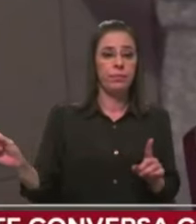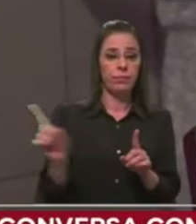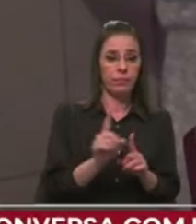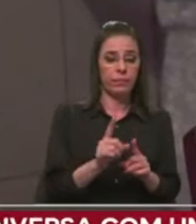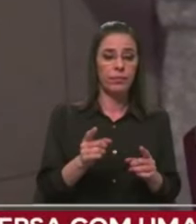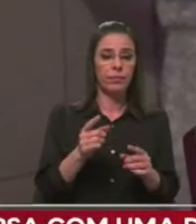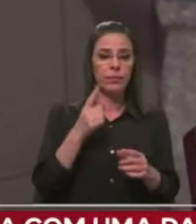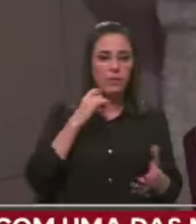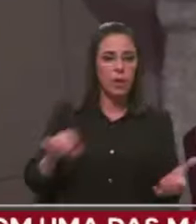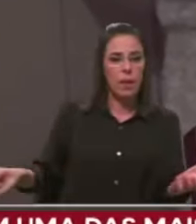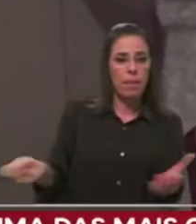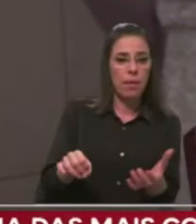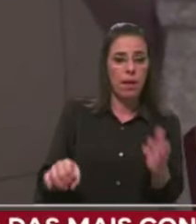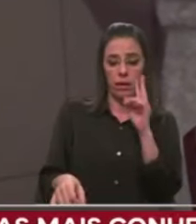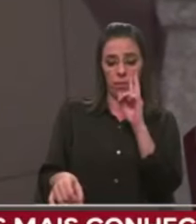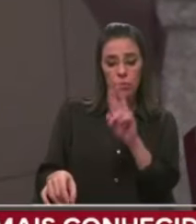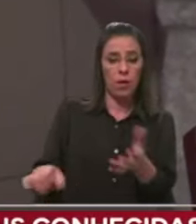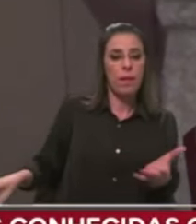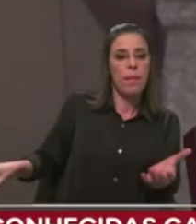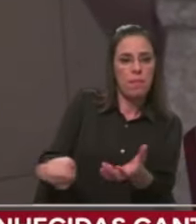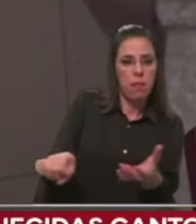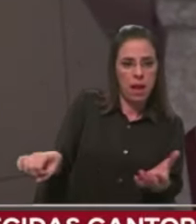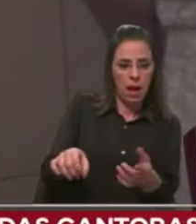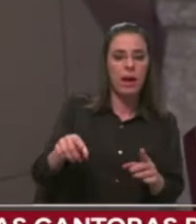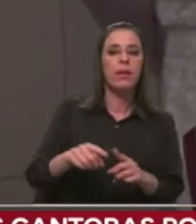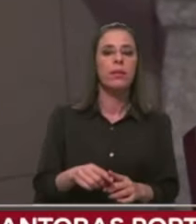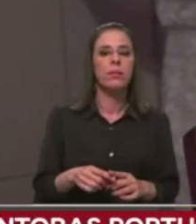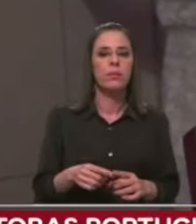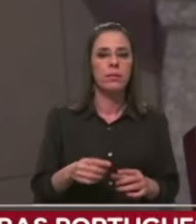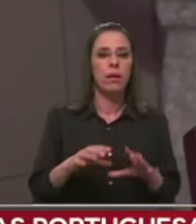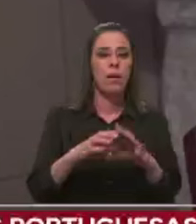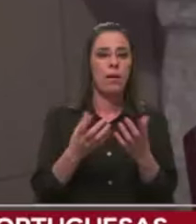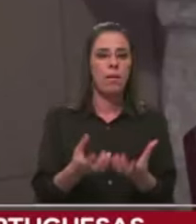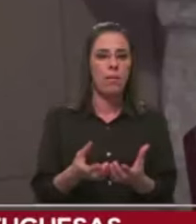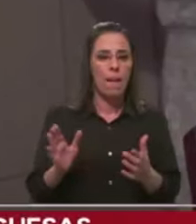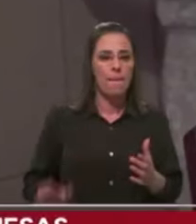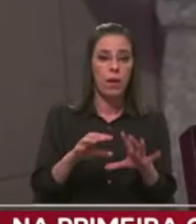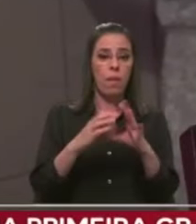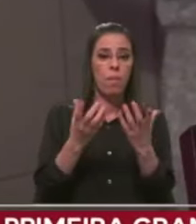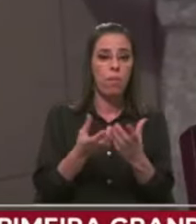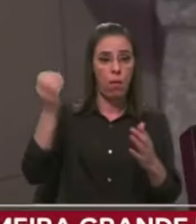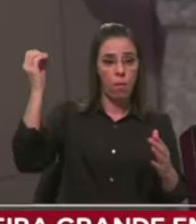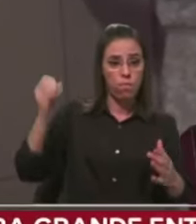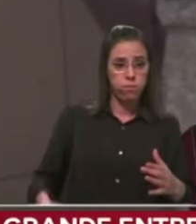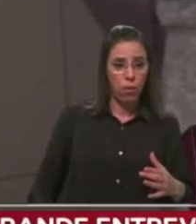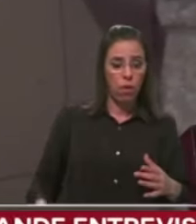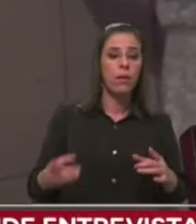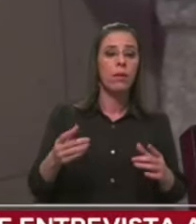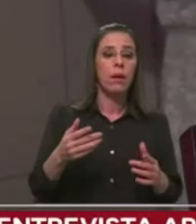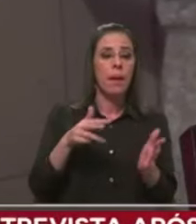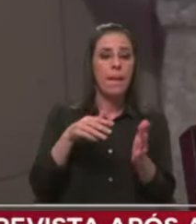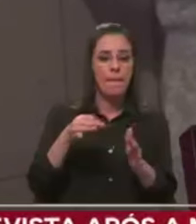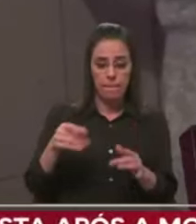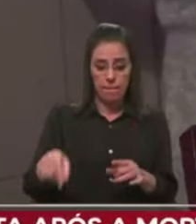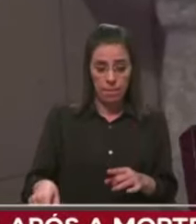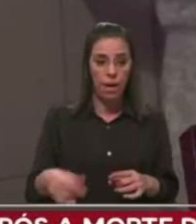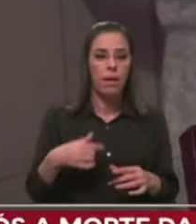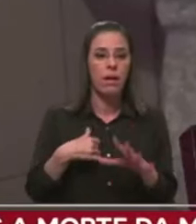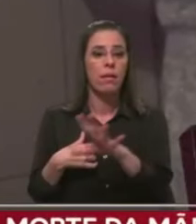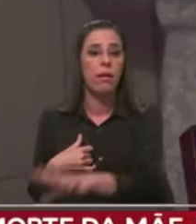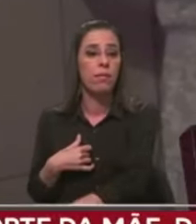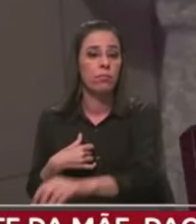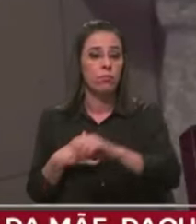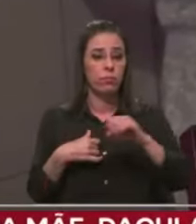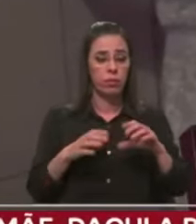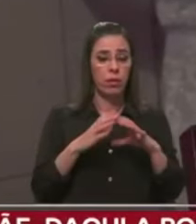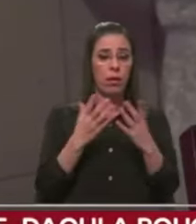jogar vário veio jogar vário e saltou uma bola para as pernas e bot nos pés ele vinha para apanhar a bola